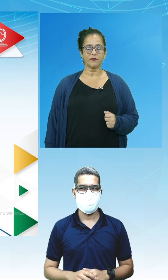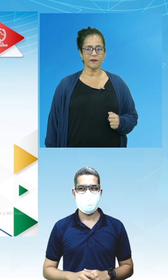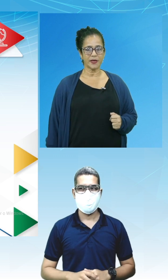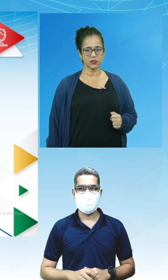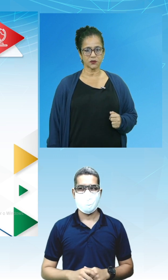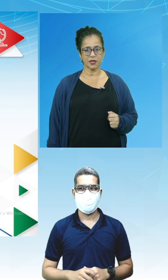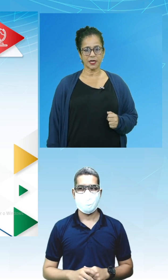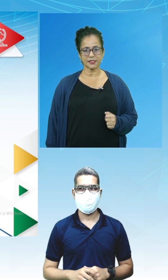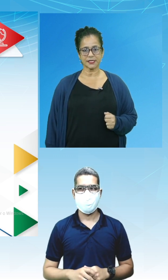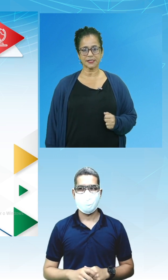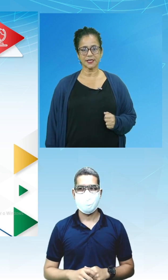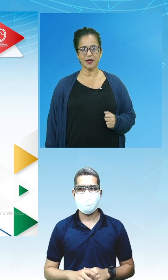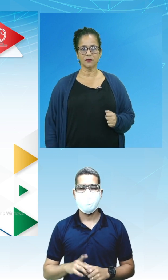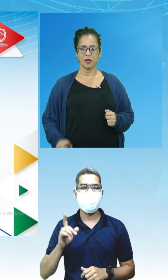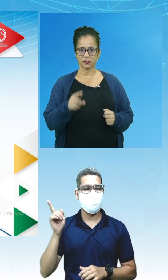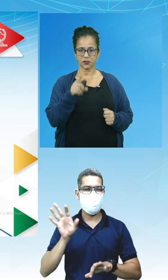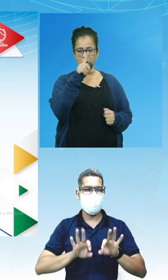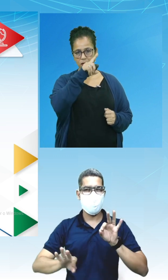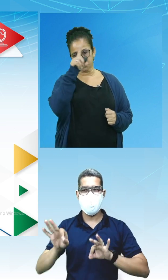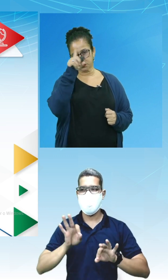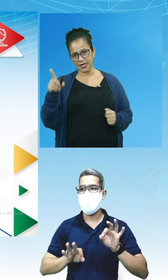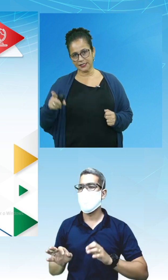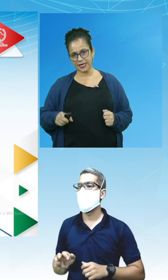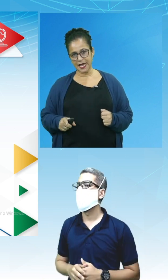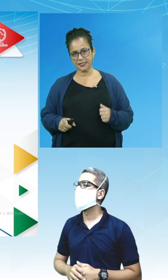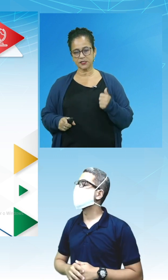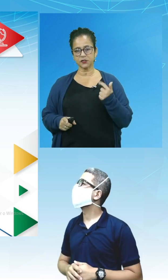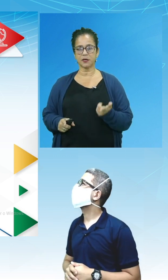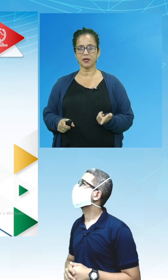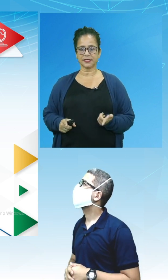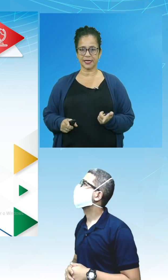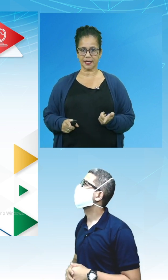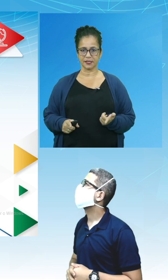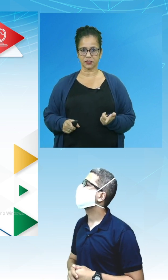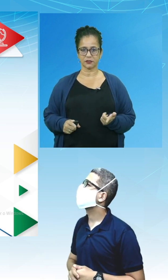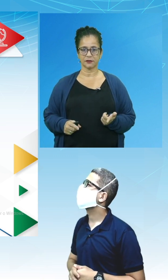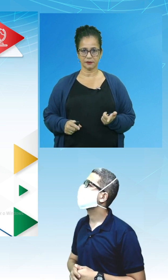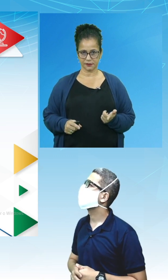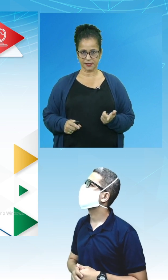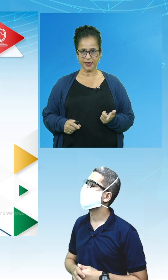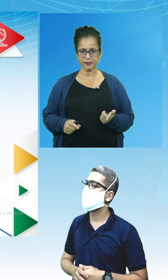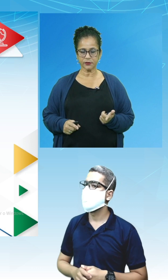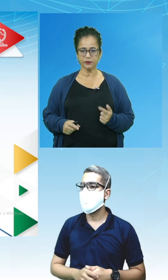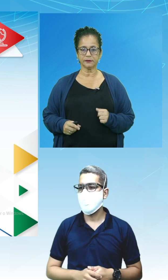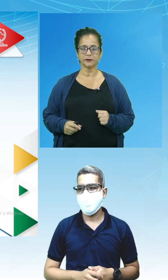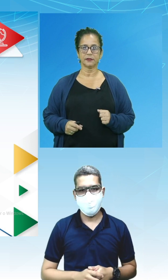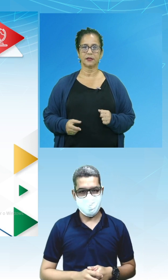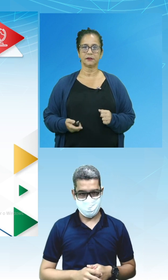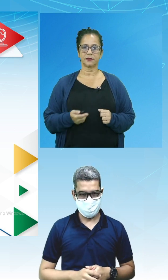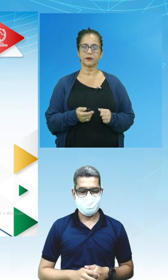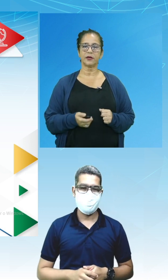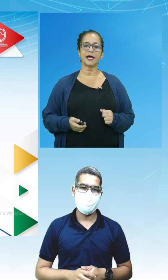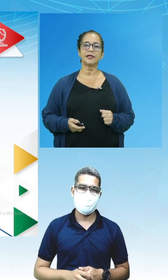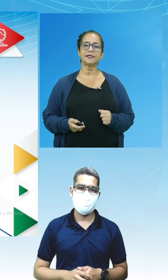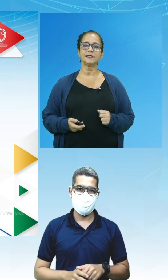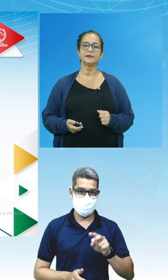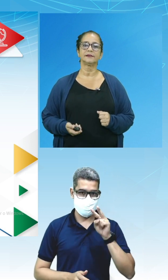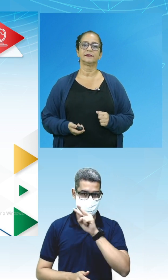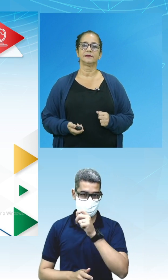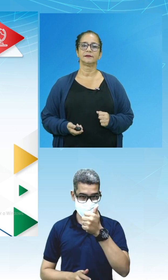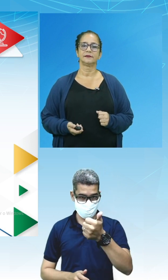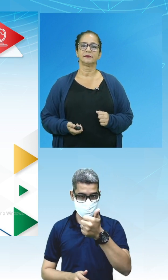Aí, novamente, sua organização, só com os colaterais e subcolaterais. Certo? Deram uma